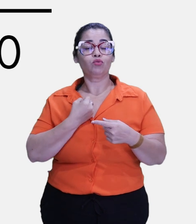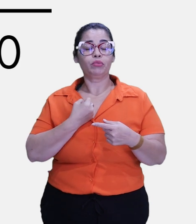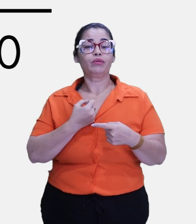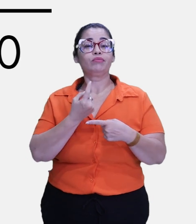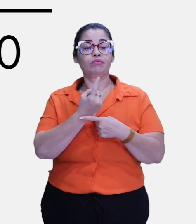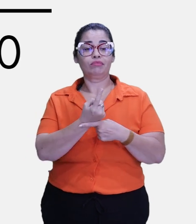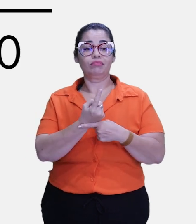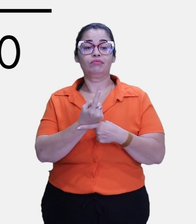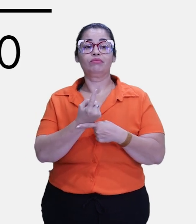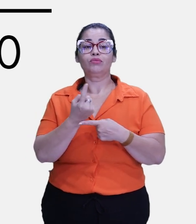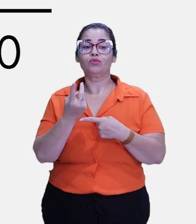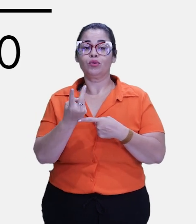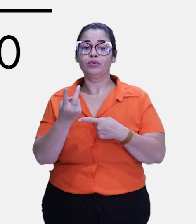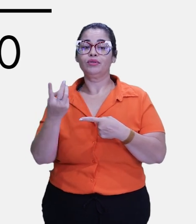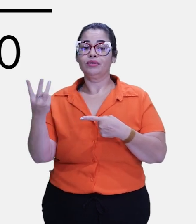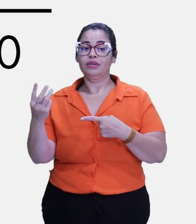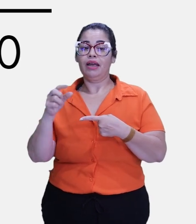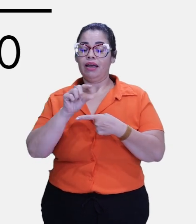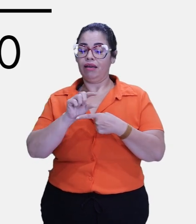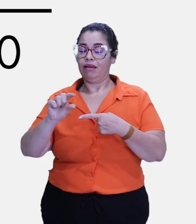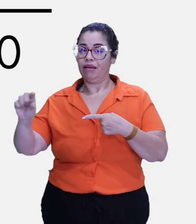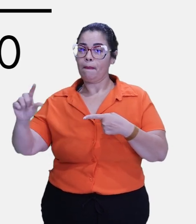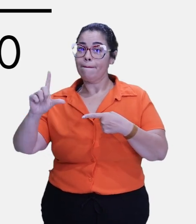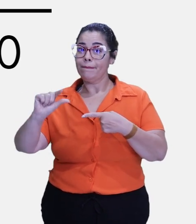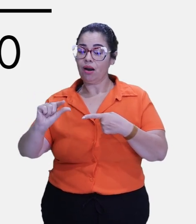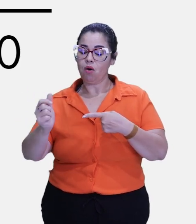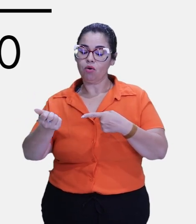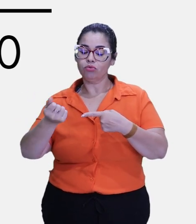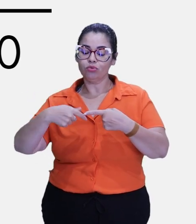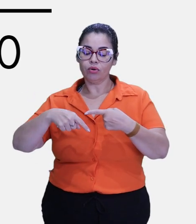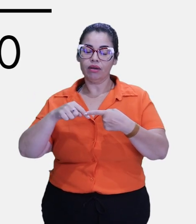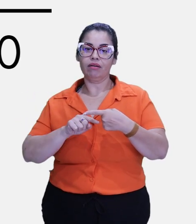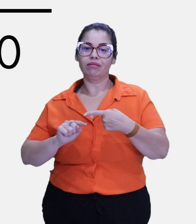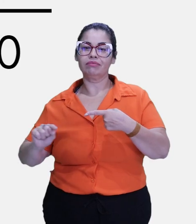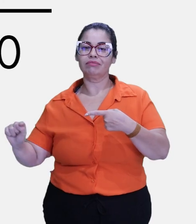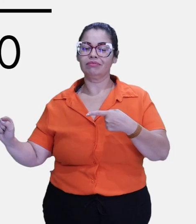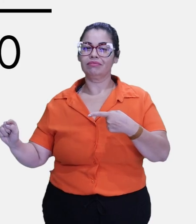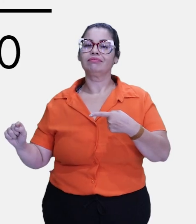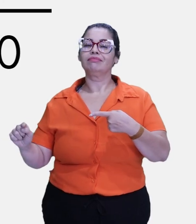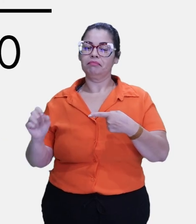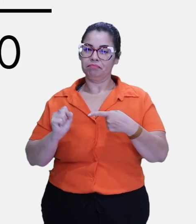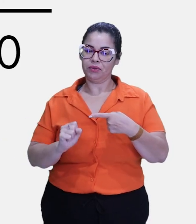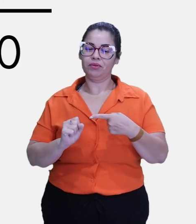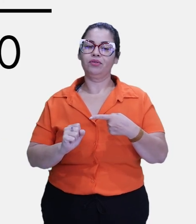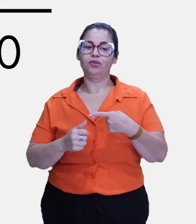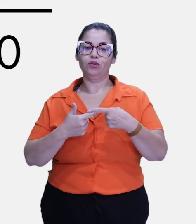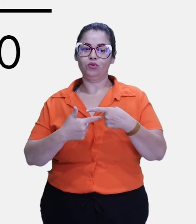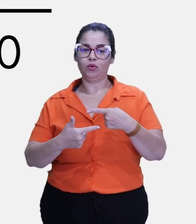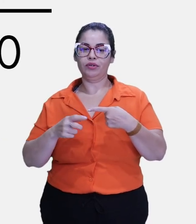que o numerador é menor do que o denominador. Esse tipo de fração indica que nós vamos